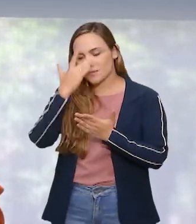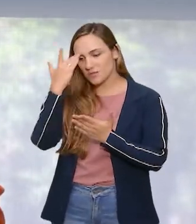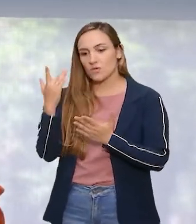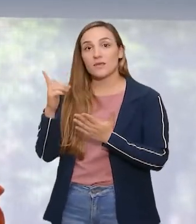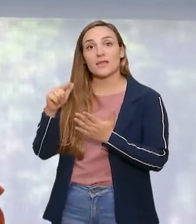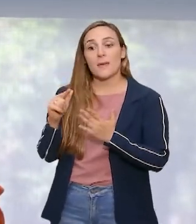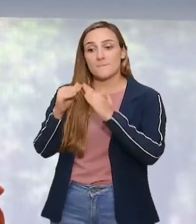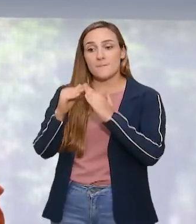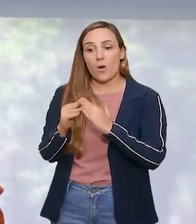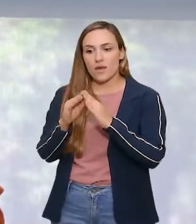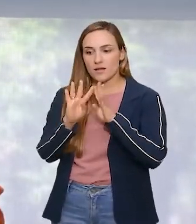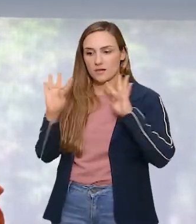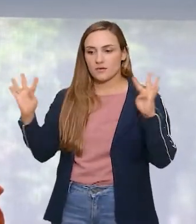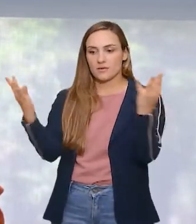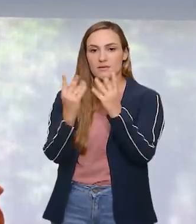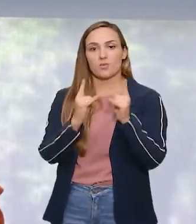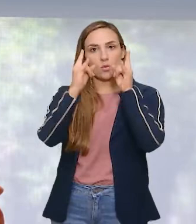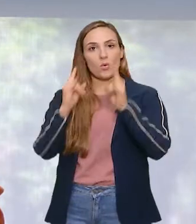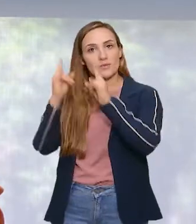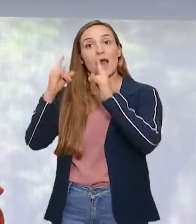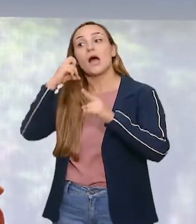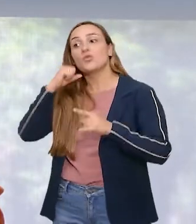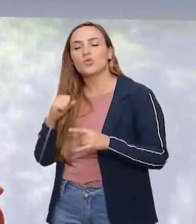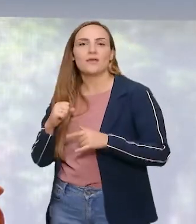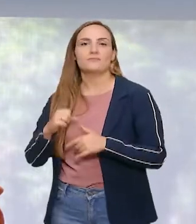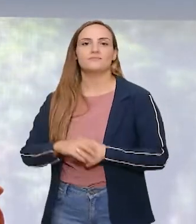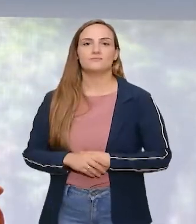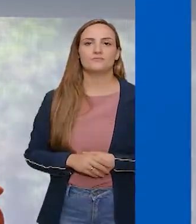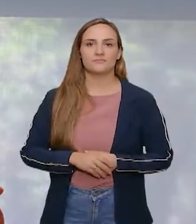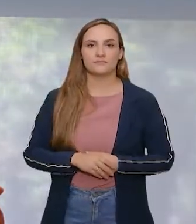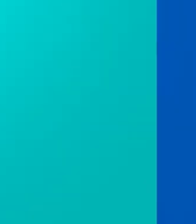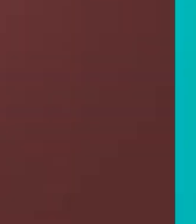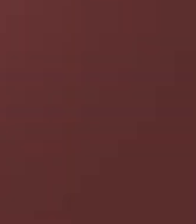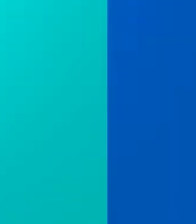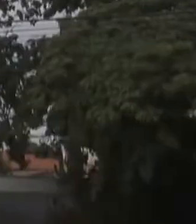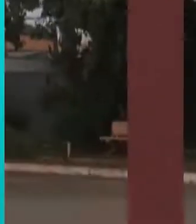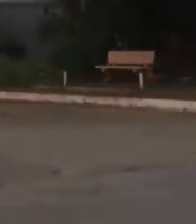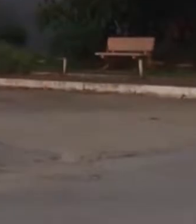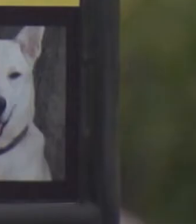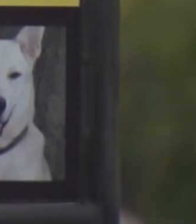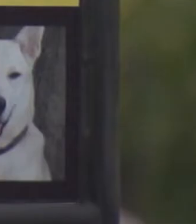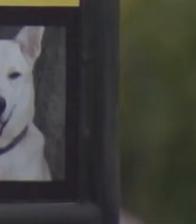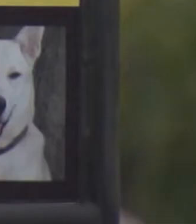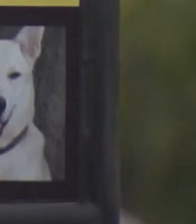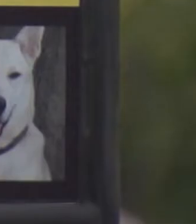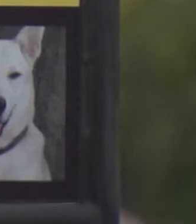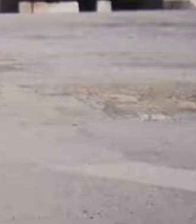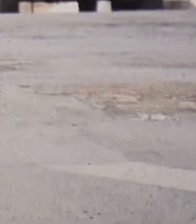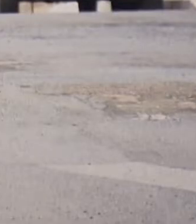alguns exemplos de mascotes adotados por moradores de condomínios.